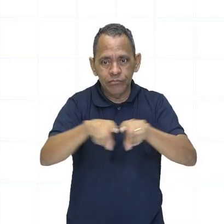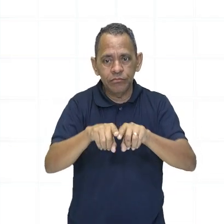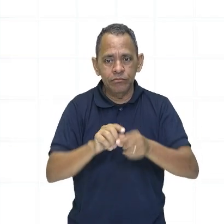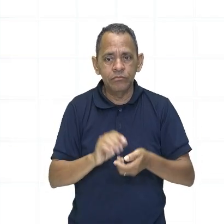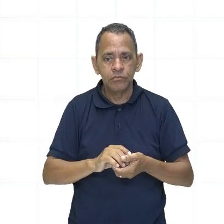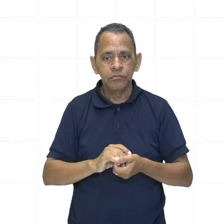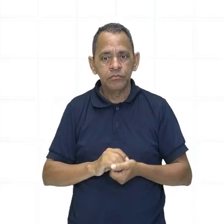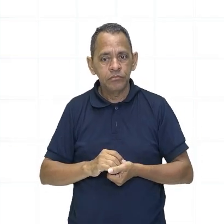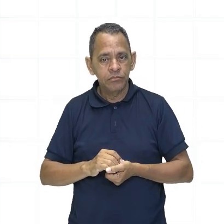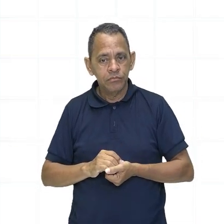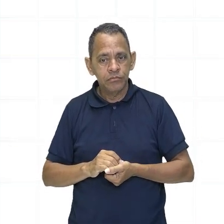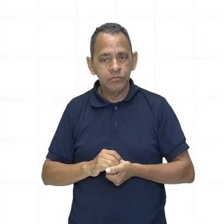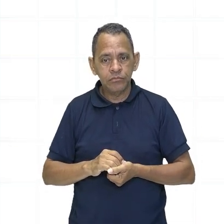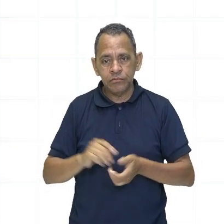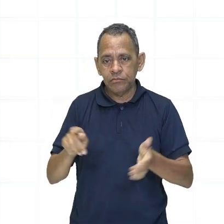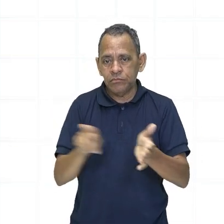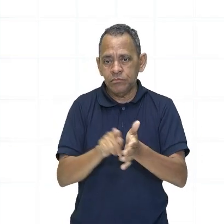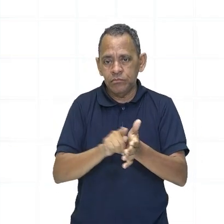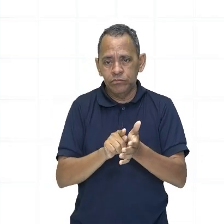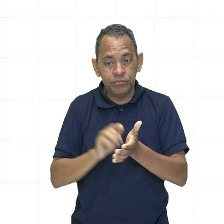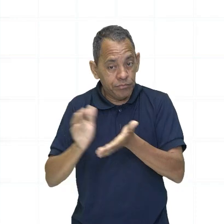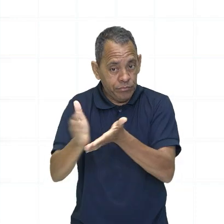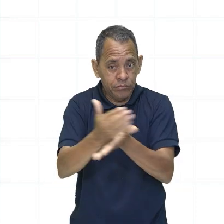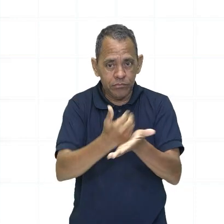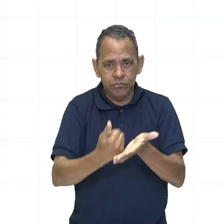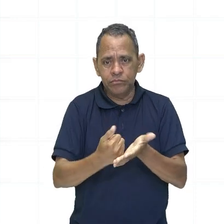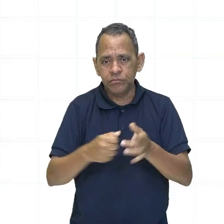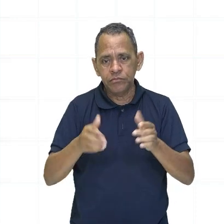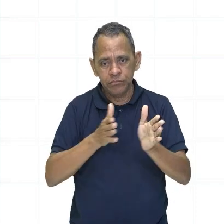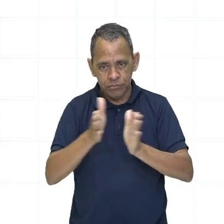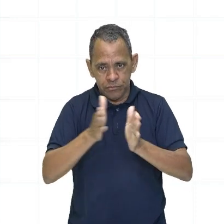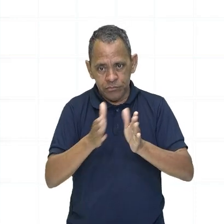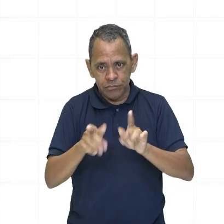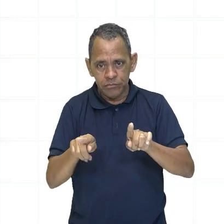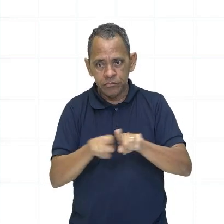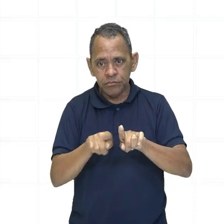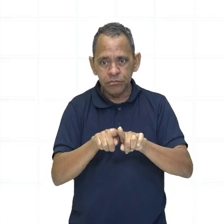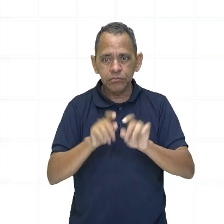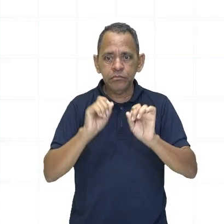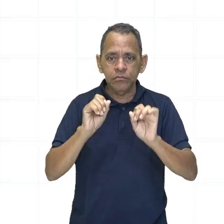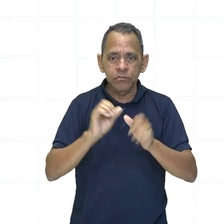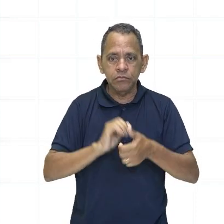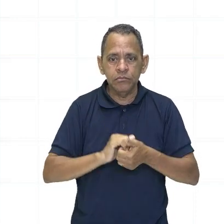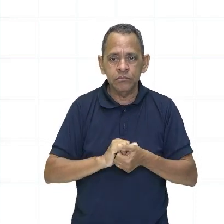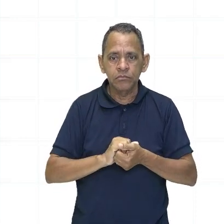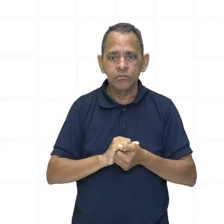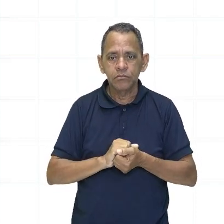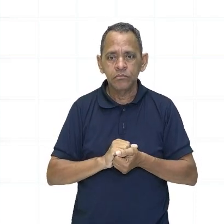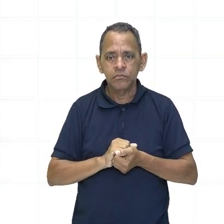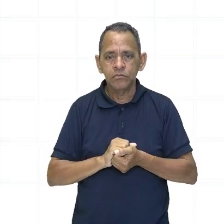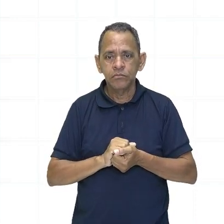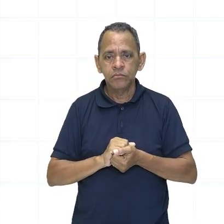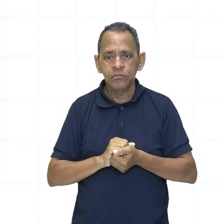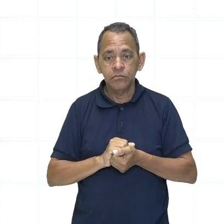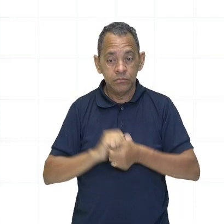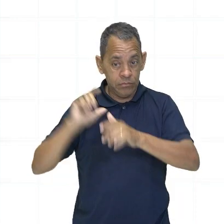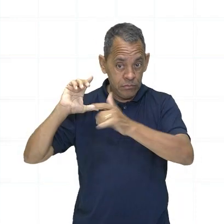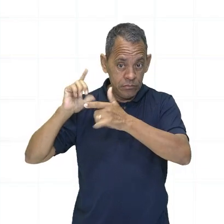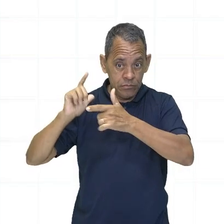colheitas. Aos poucos, essas celebrações foram incorporadas às